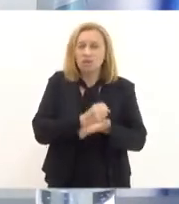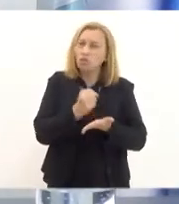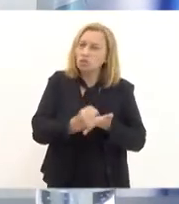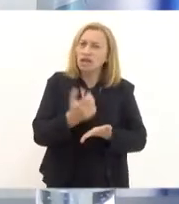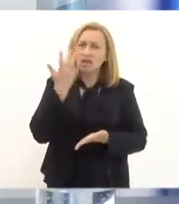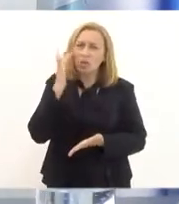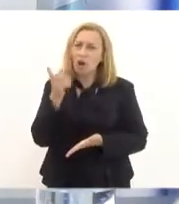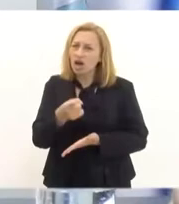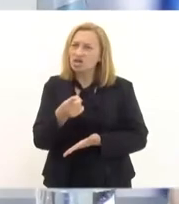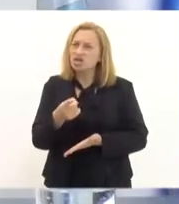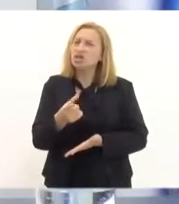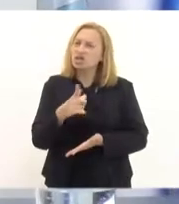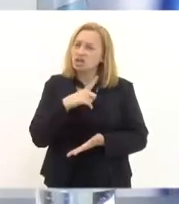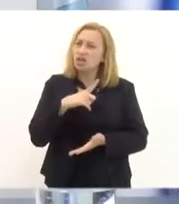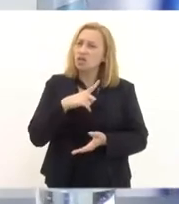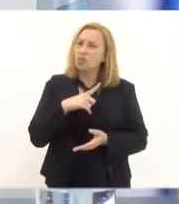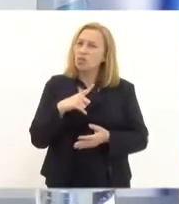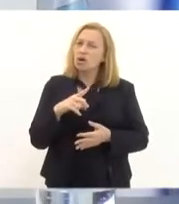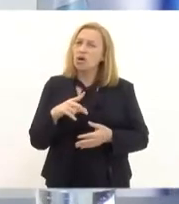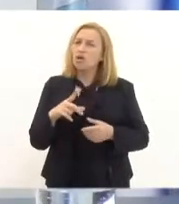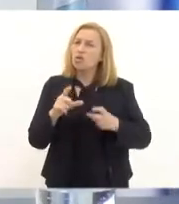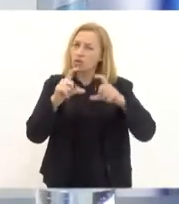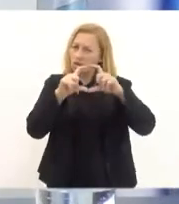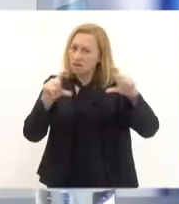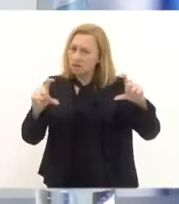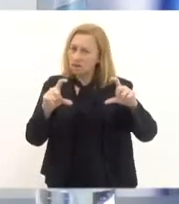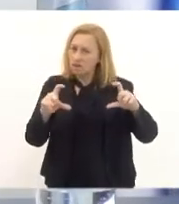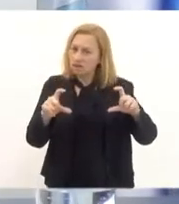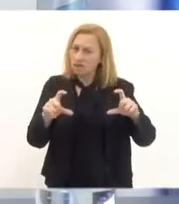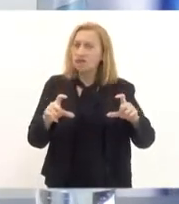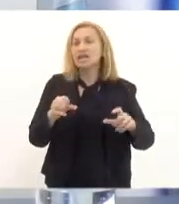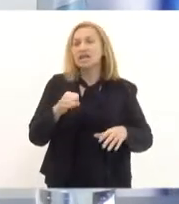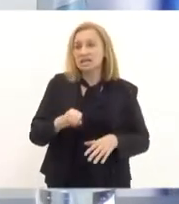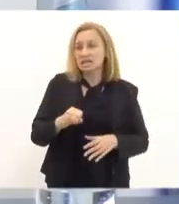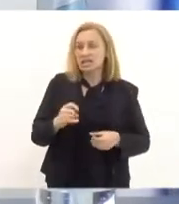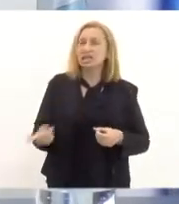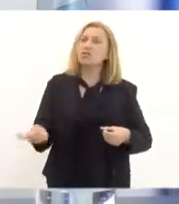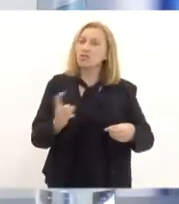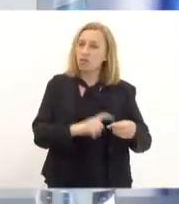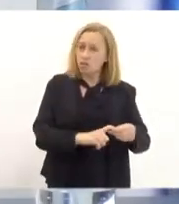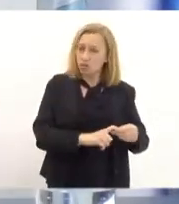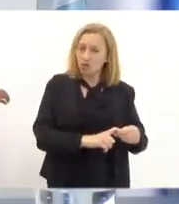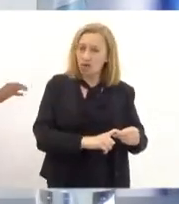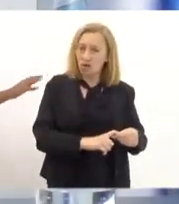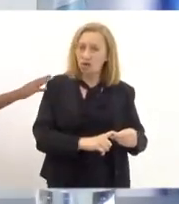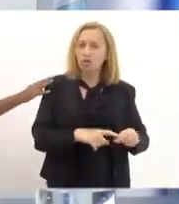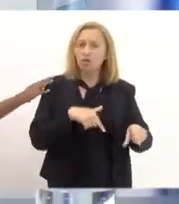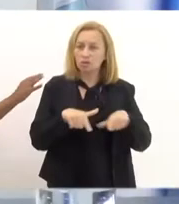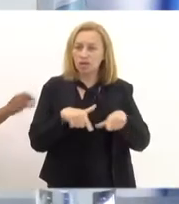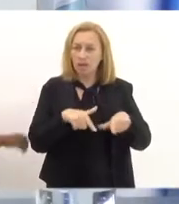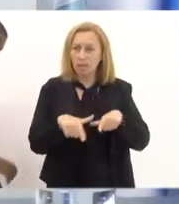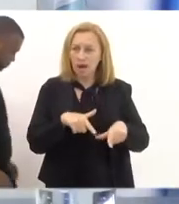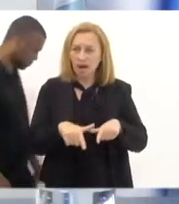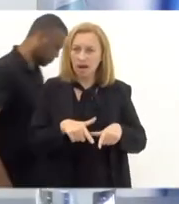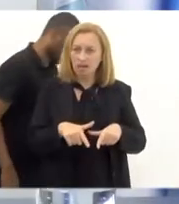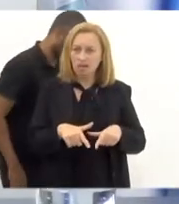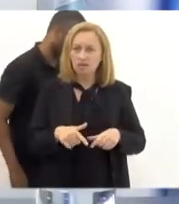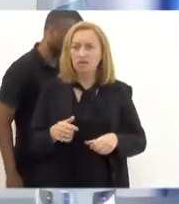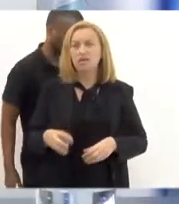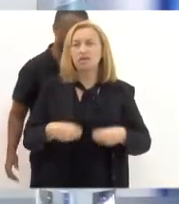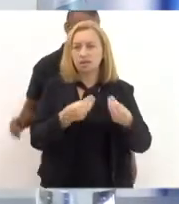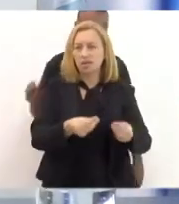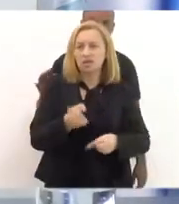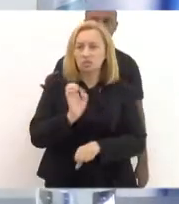acho que não contrato deve ter um item Laden claro que em casa da concessionária devolver Tá certo essa concessão foi dada pelo